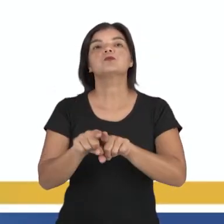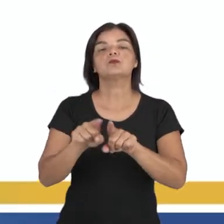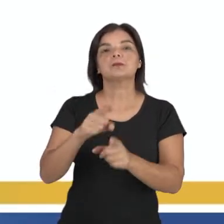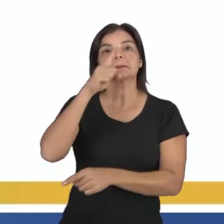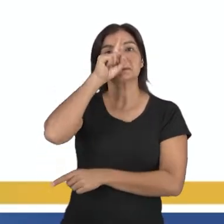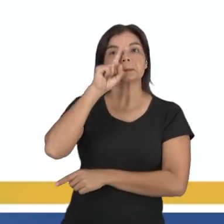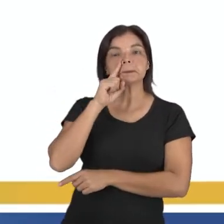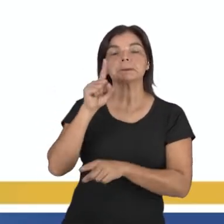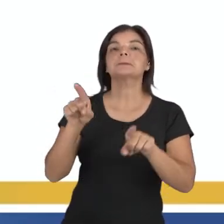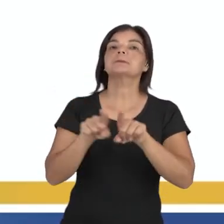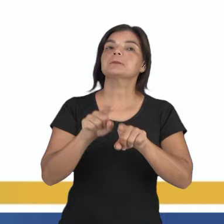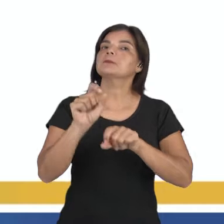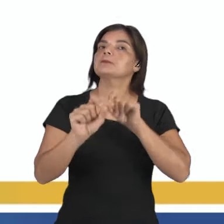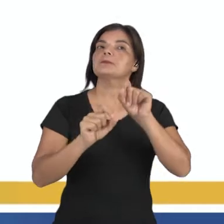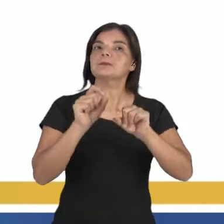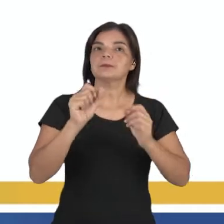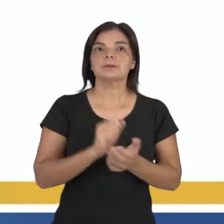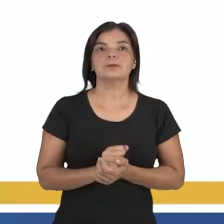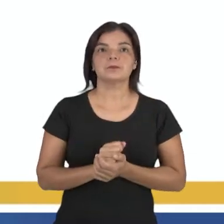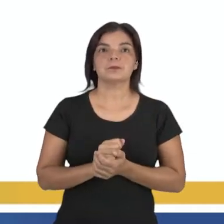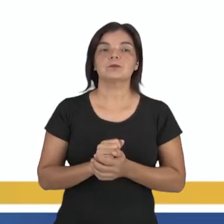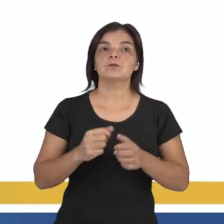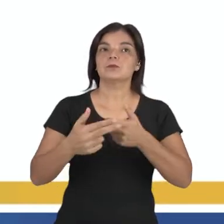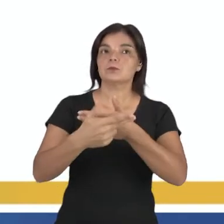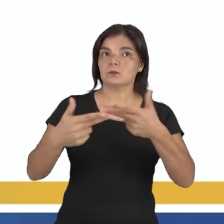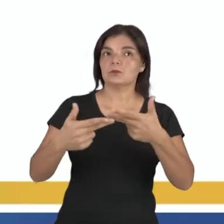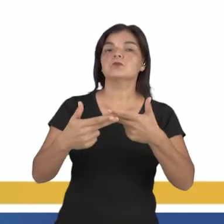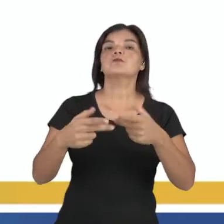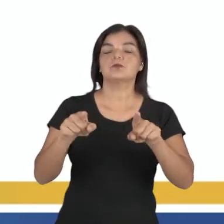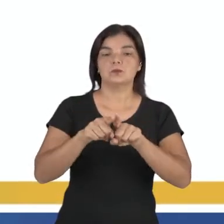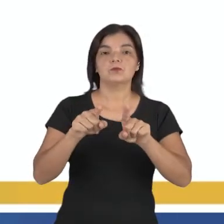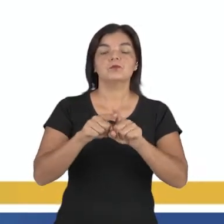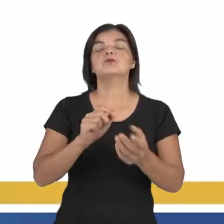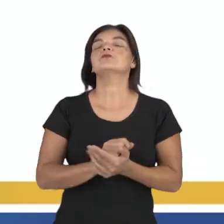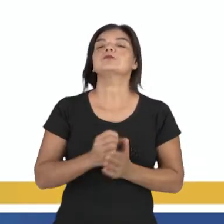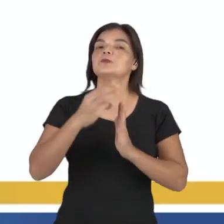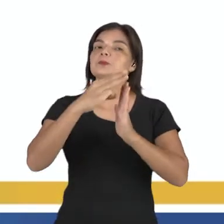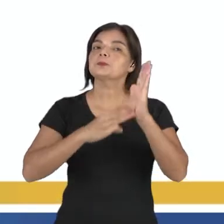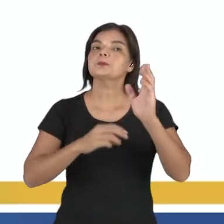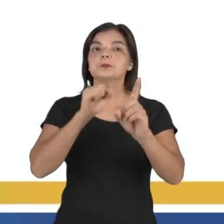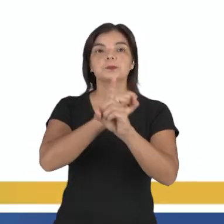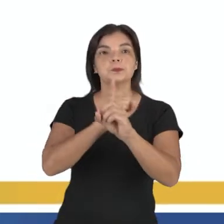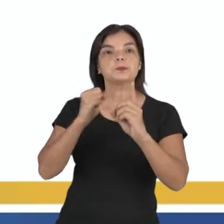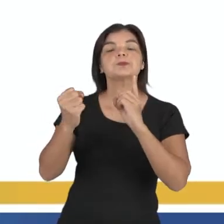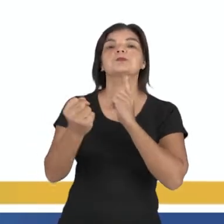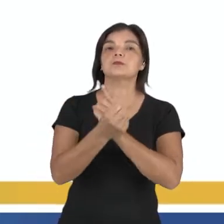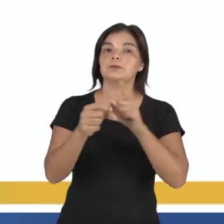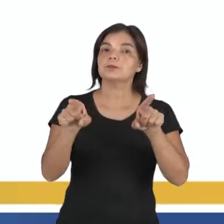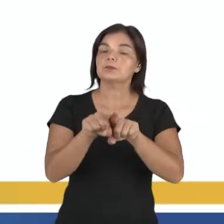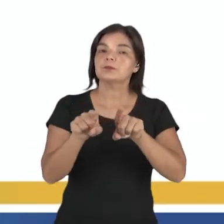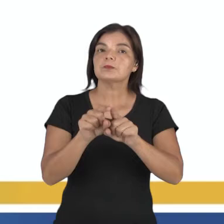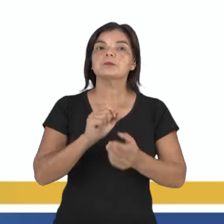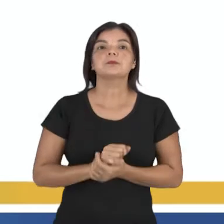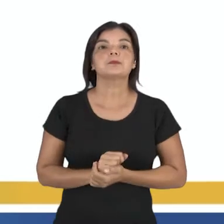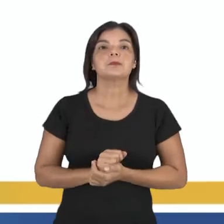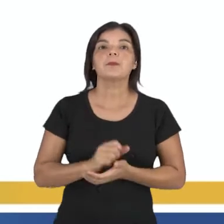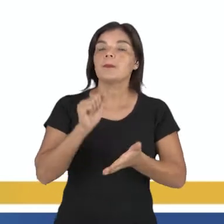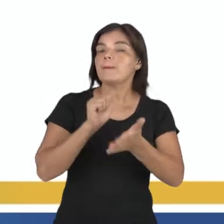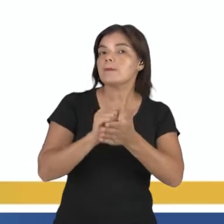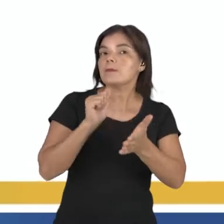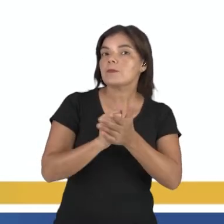Émile Durkheim, que é a obra As Regras do Método Sociológico, em que nesta